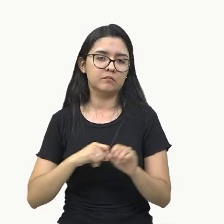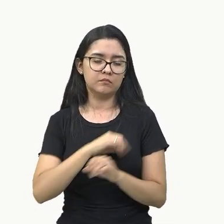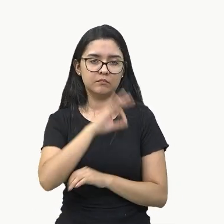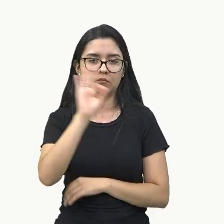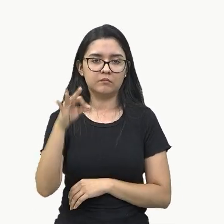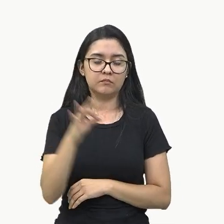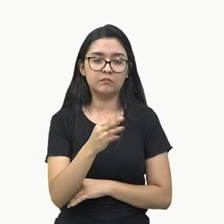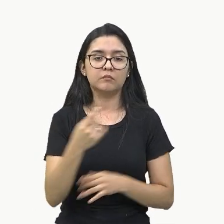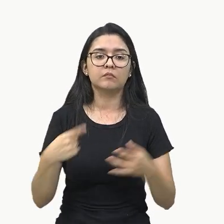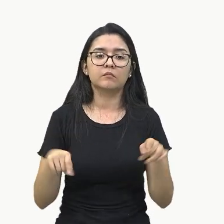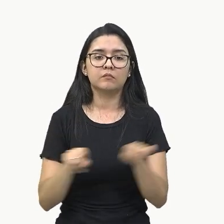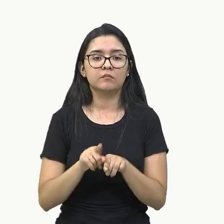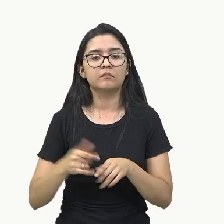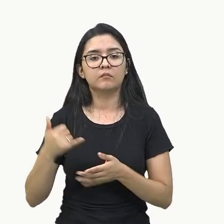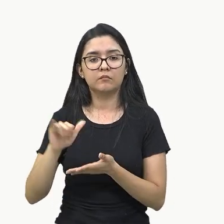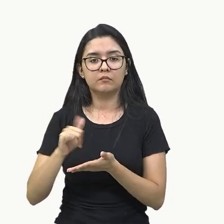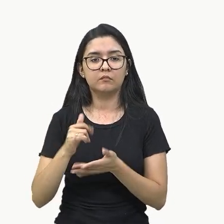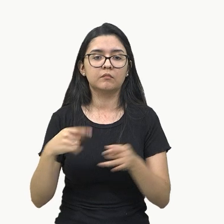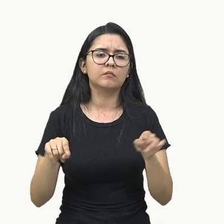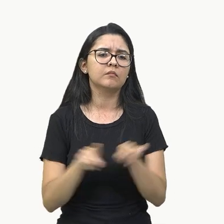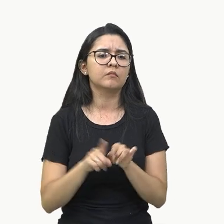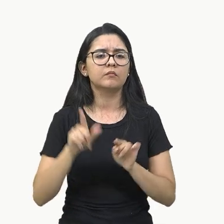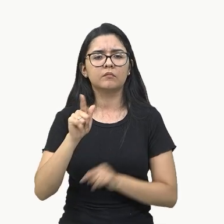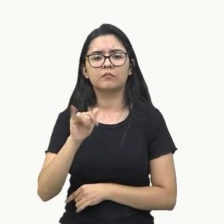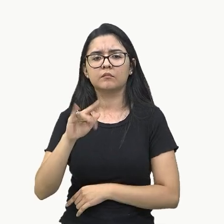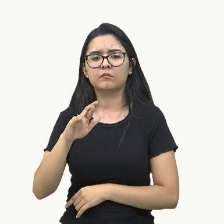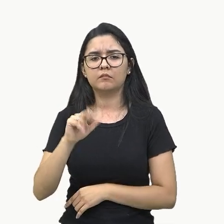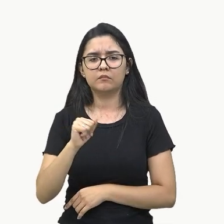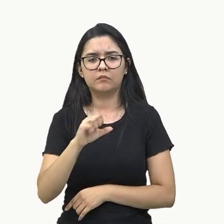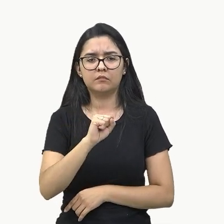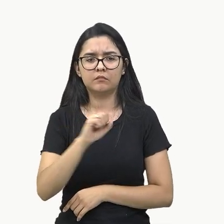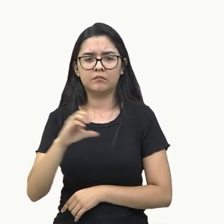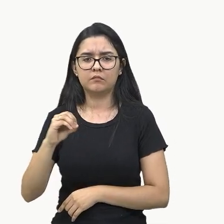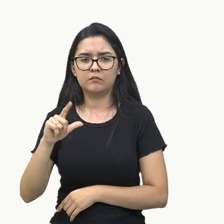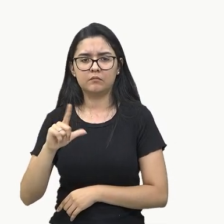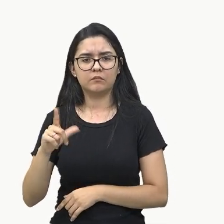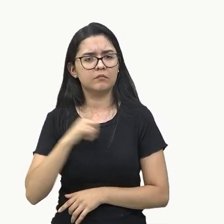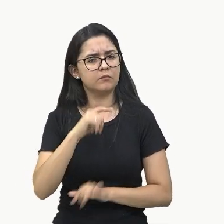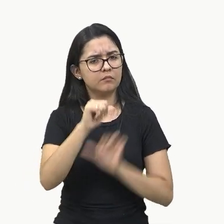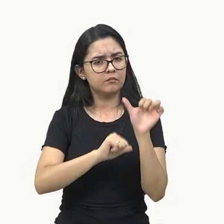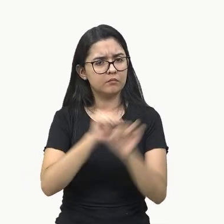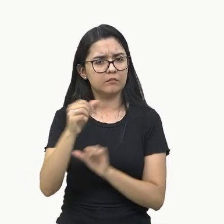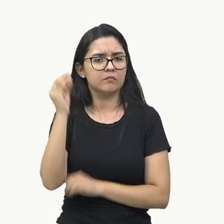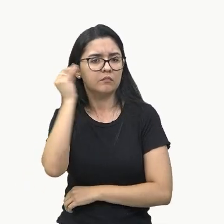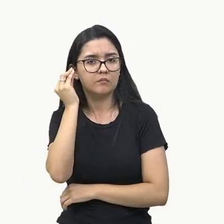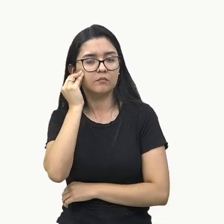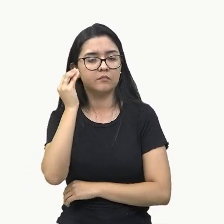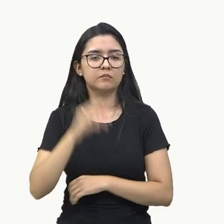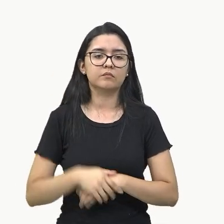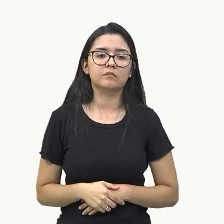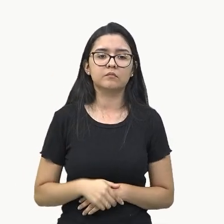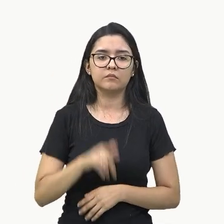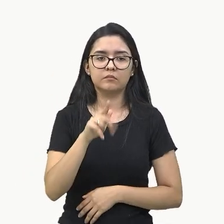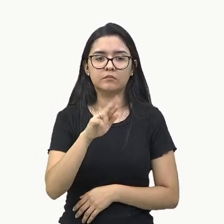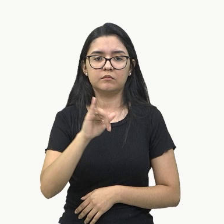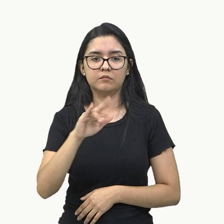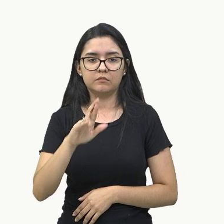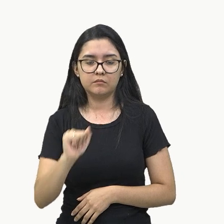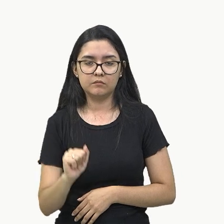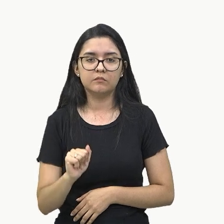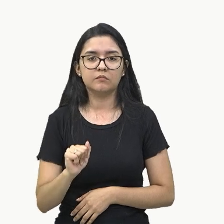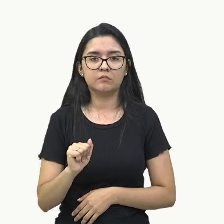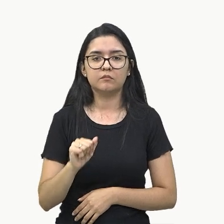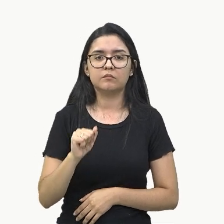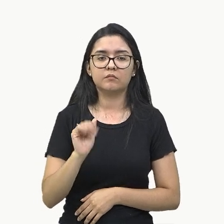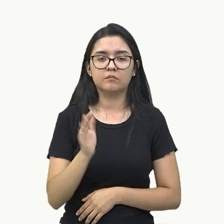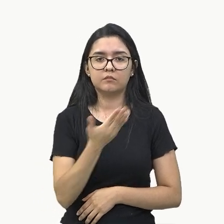aqui é interessante, girassol, porque você vai me dizer, professor, teve uma alteração ali que eu vi. Girassol é a junção das palavras gira e